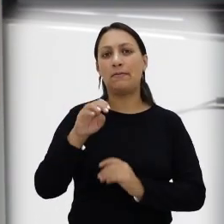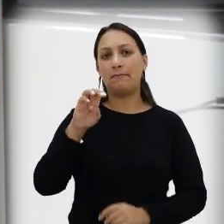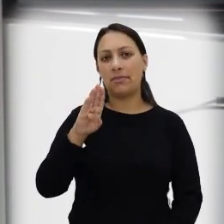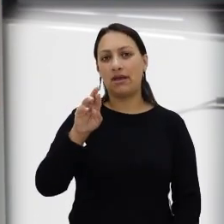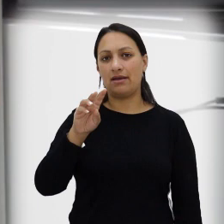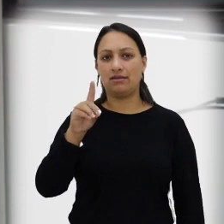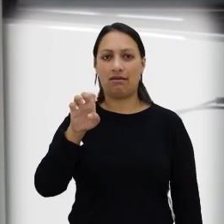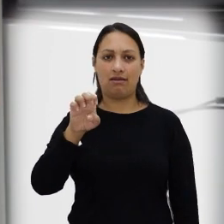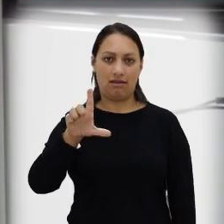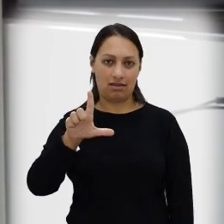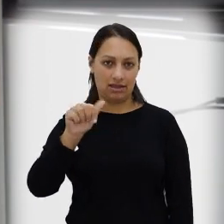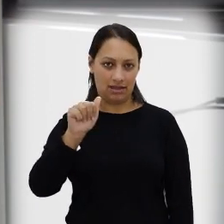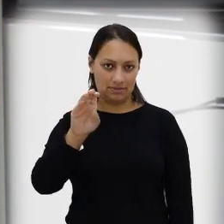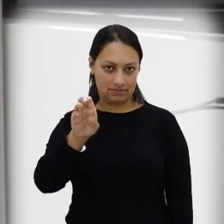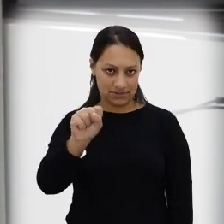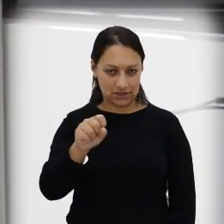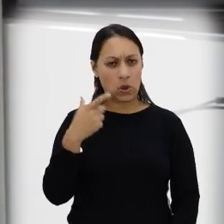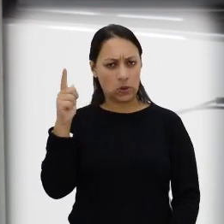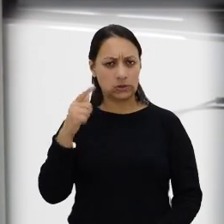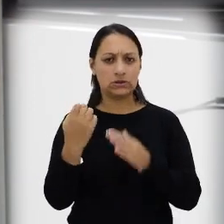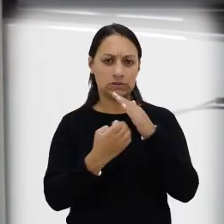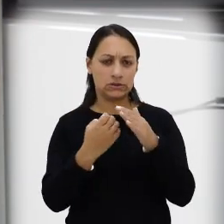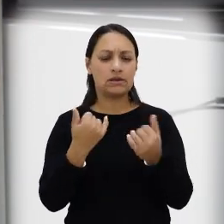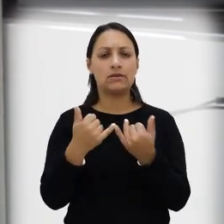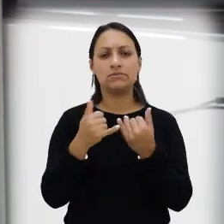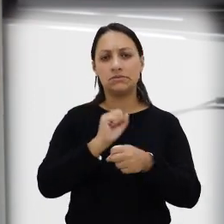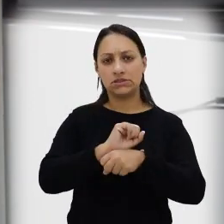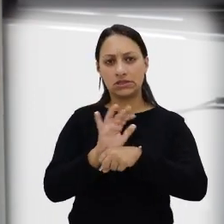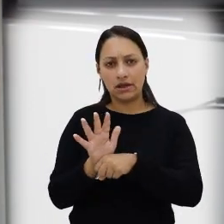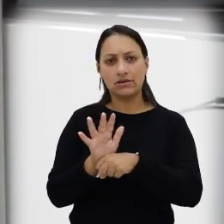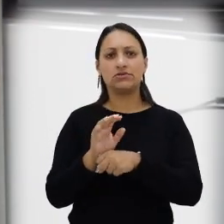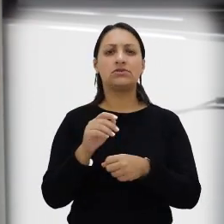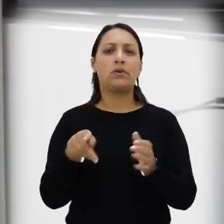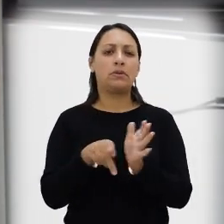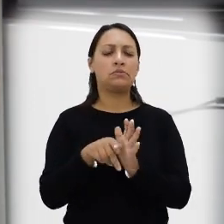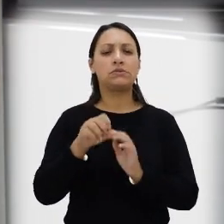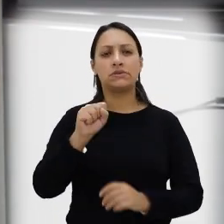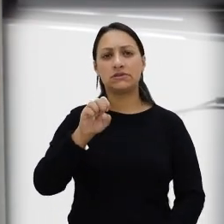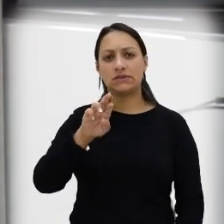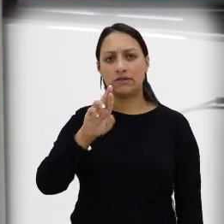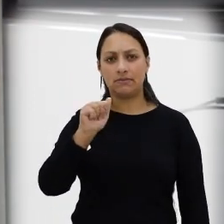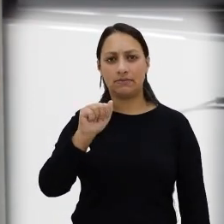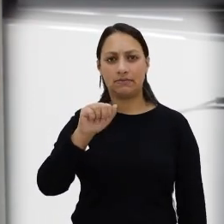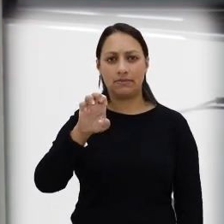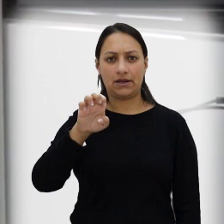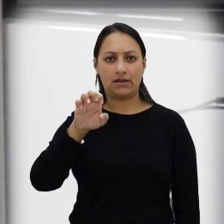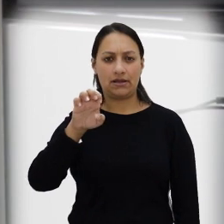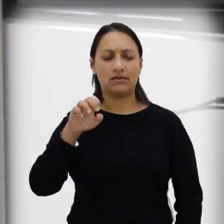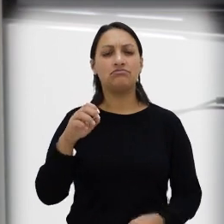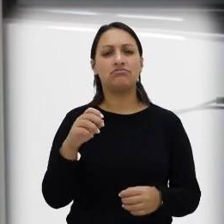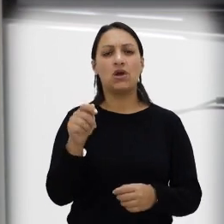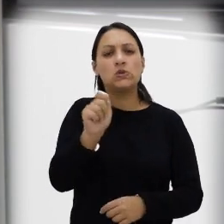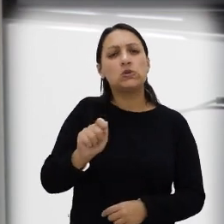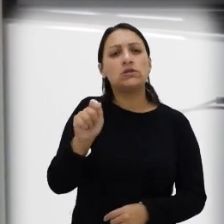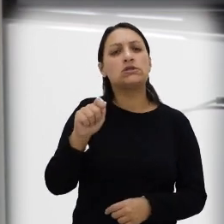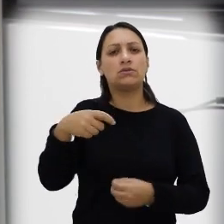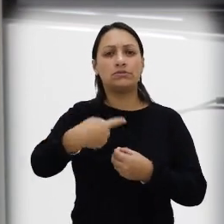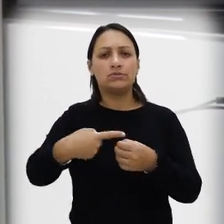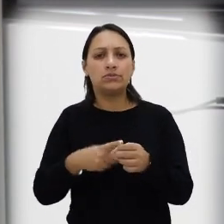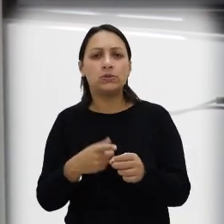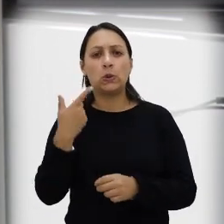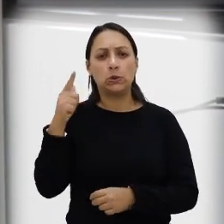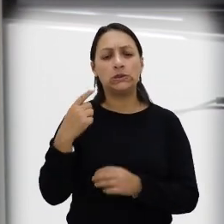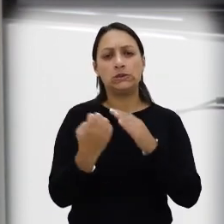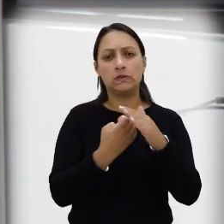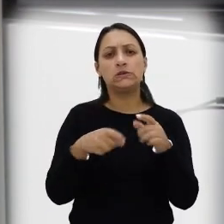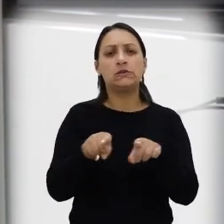também, como o próprio Sicredi Pioneira, o Sicredi Caminho das Águas, o próprio Sebrae, a Associação dos Municípios. Então, a gente vai ter outras empresas